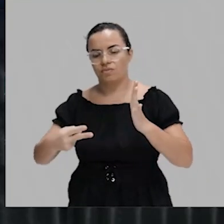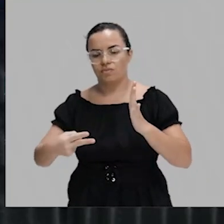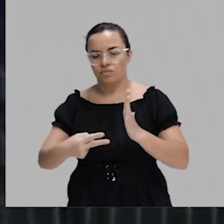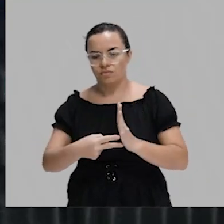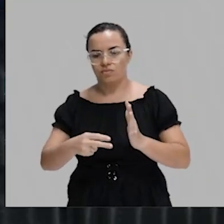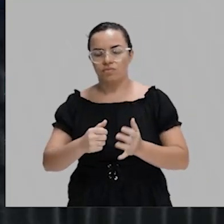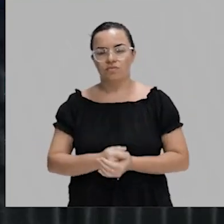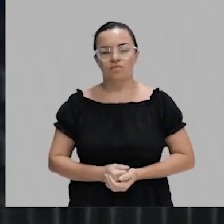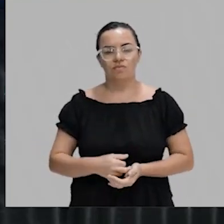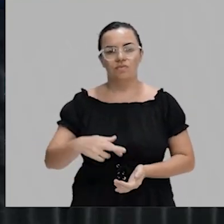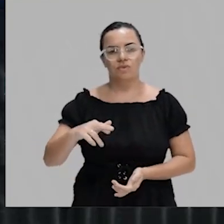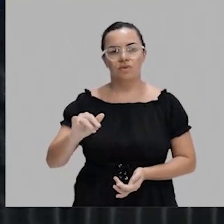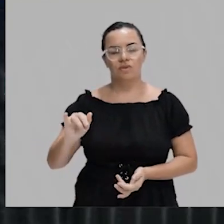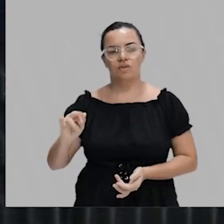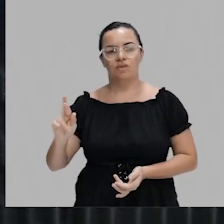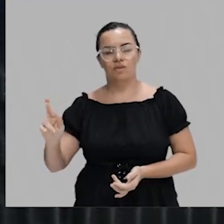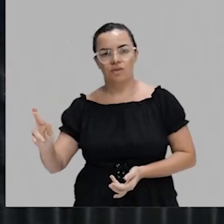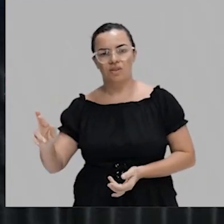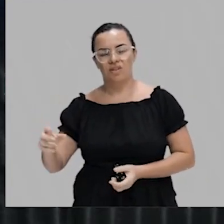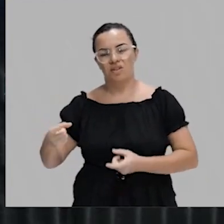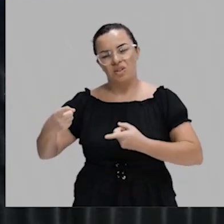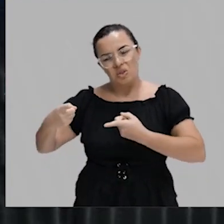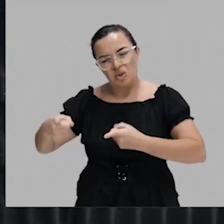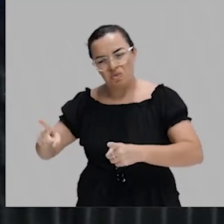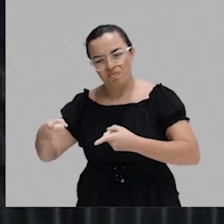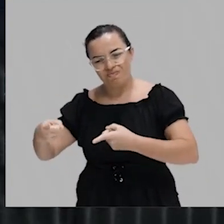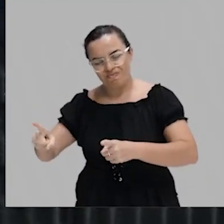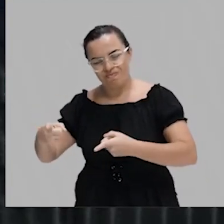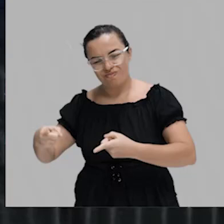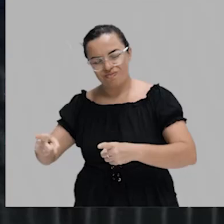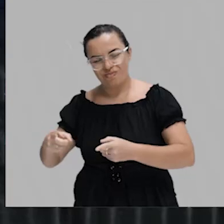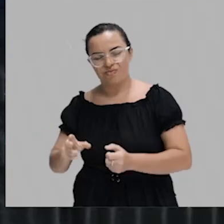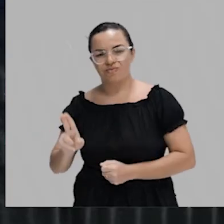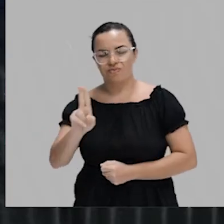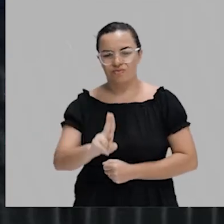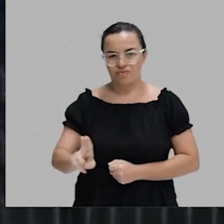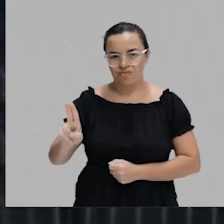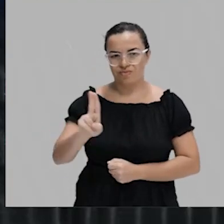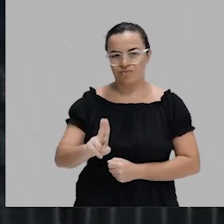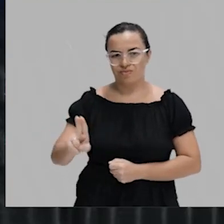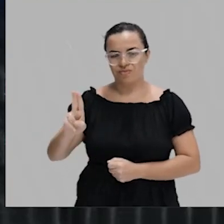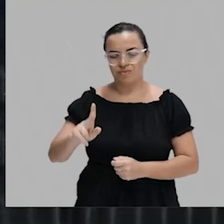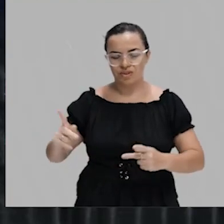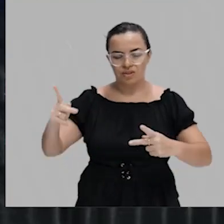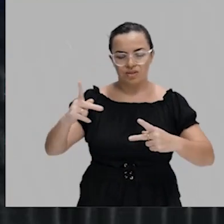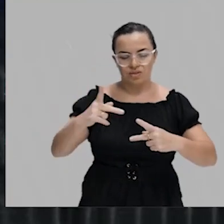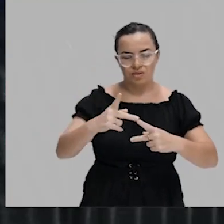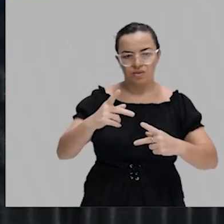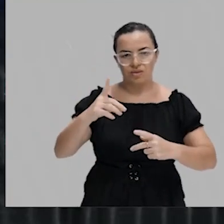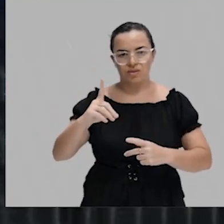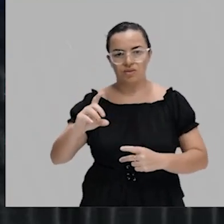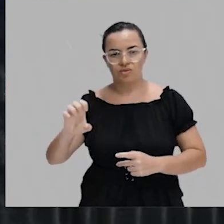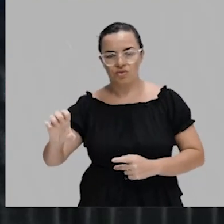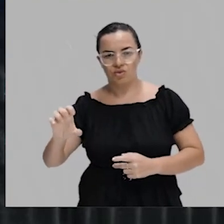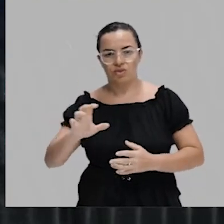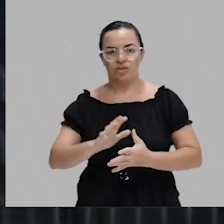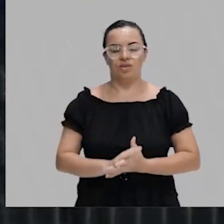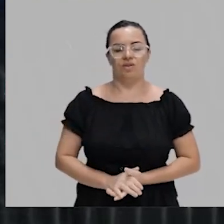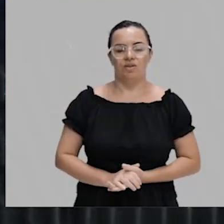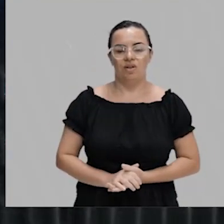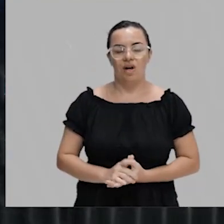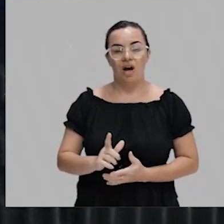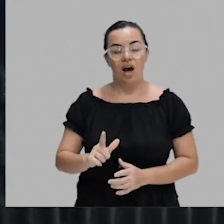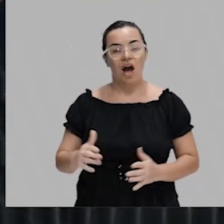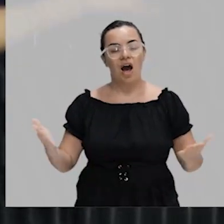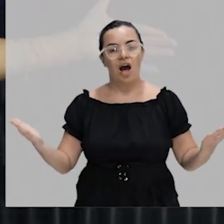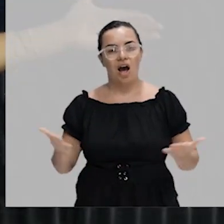Então, rir no sentido de zombar de alguém, eu vou usar a preposição de. Agora, rir no